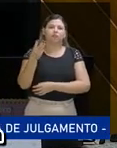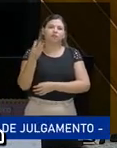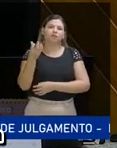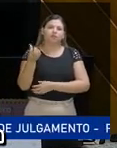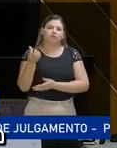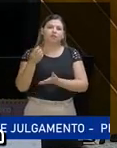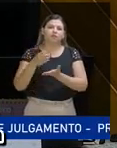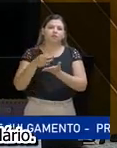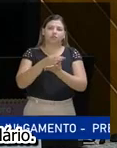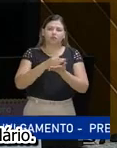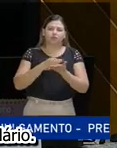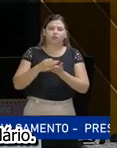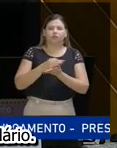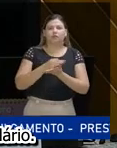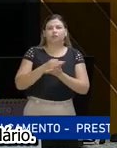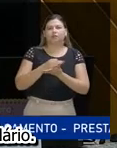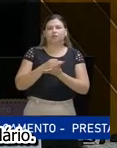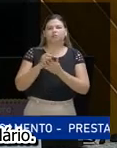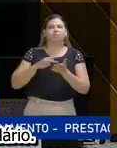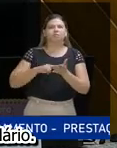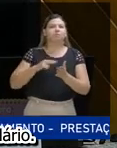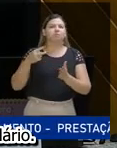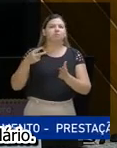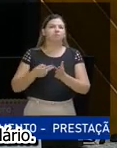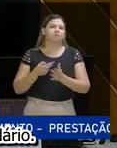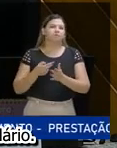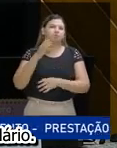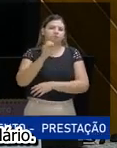36,36, que representa